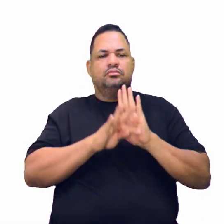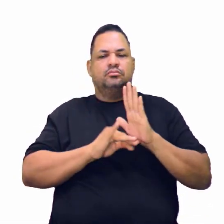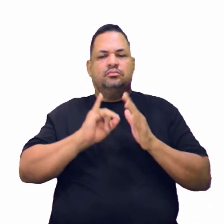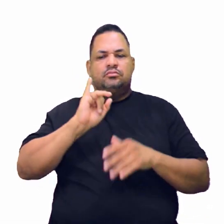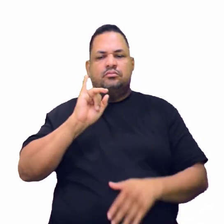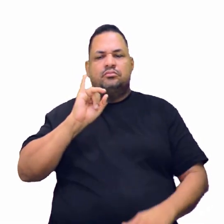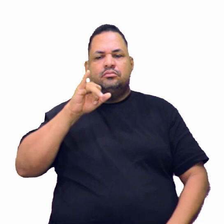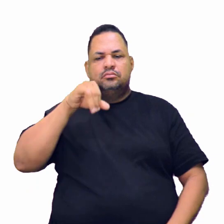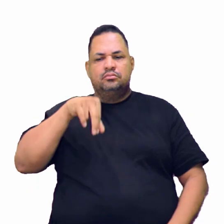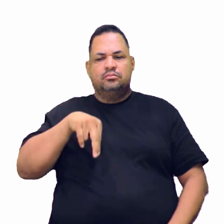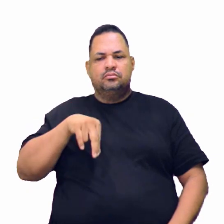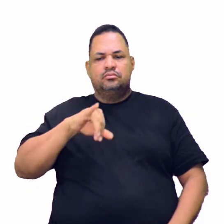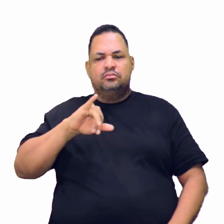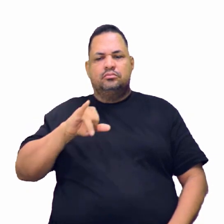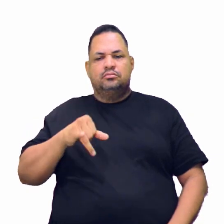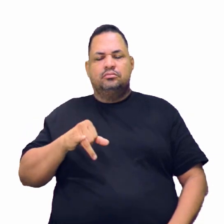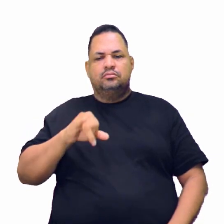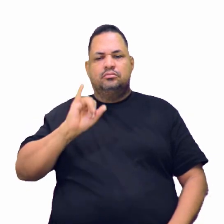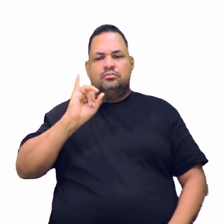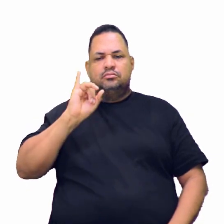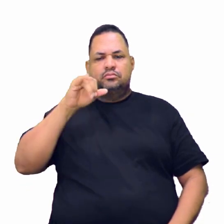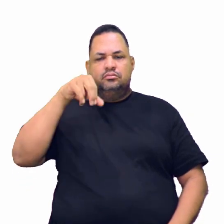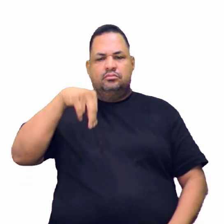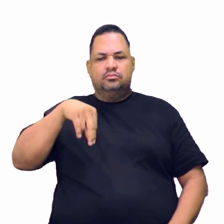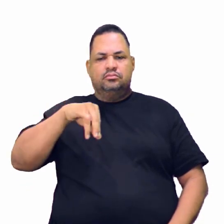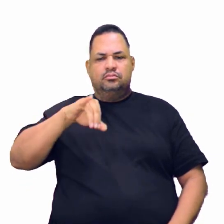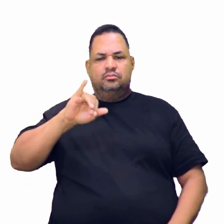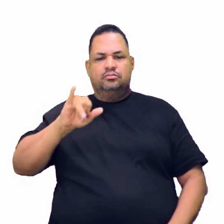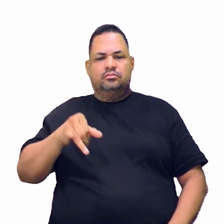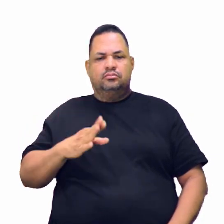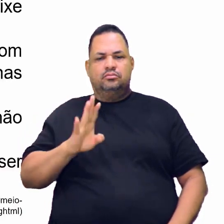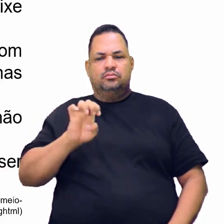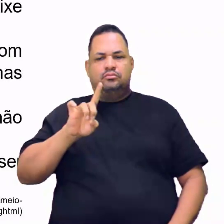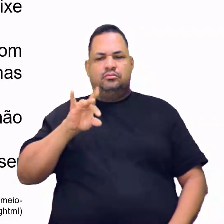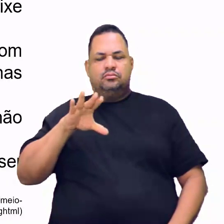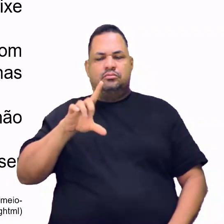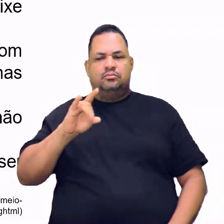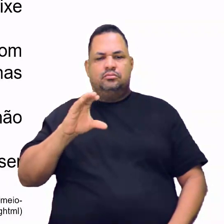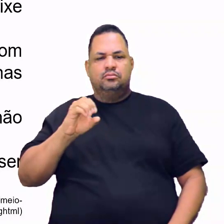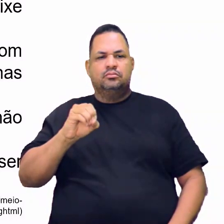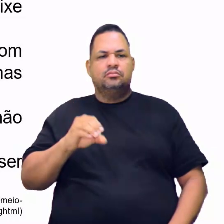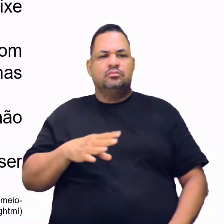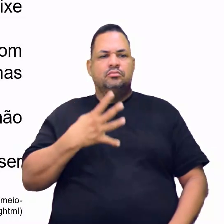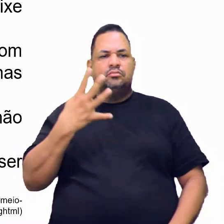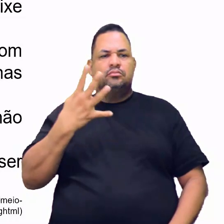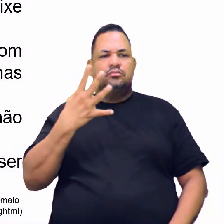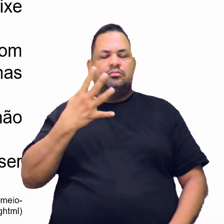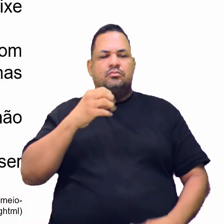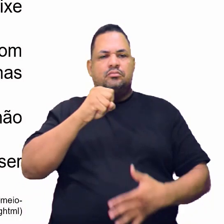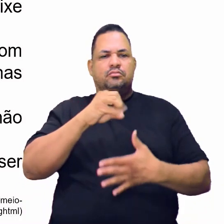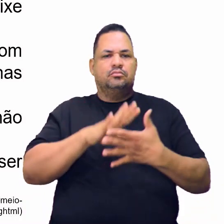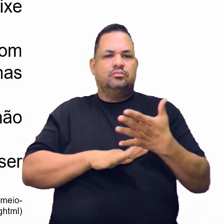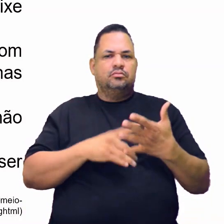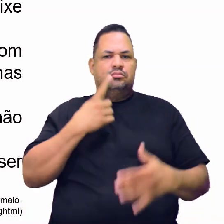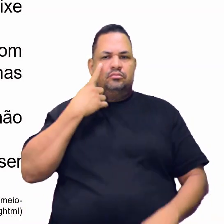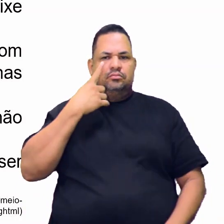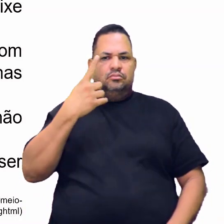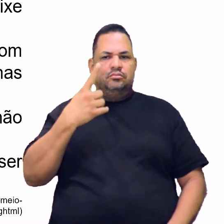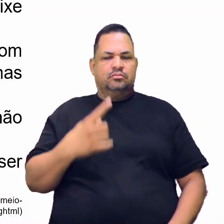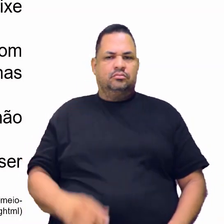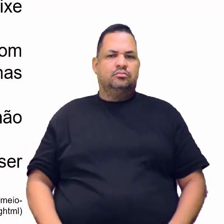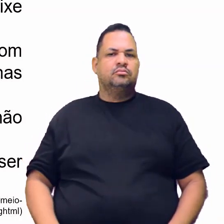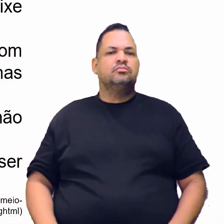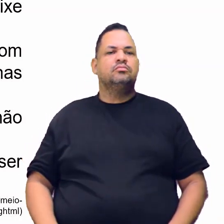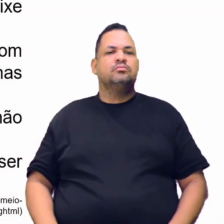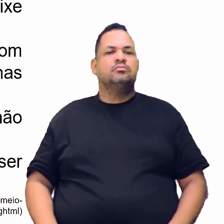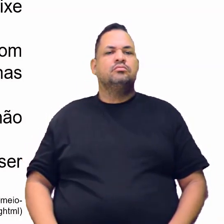injuntivos. Por isso, a resposta é a letra D. Agora o 4. Nós temos aqui o seguinte,